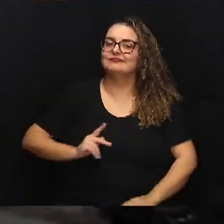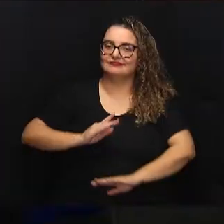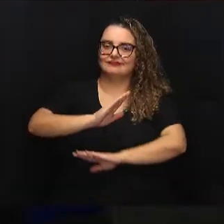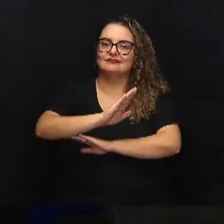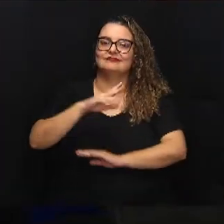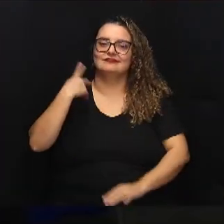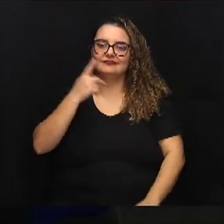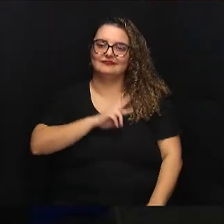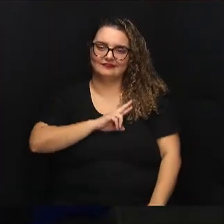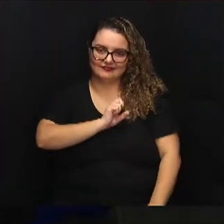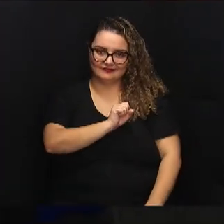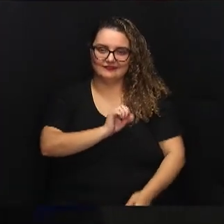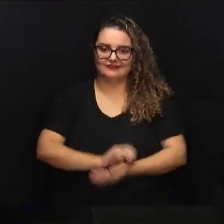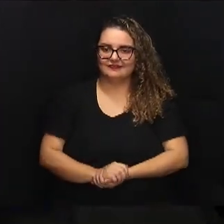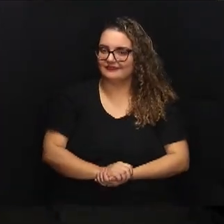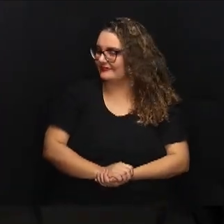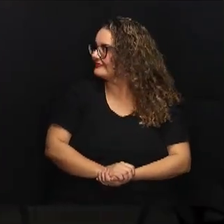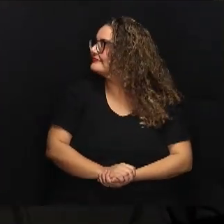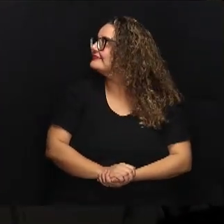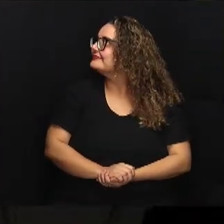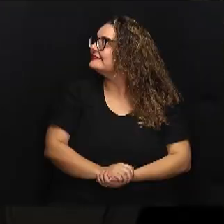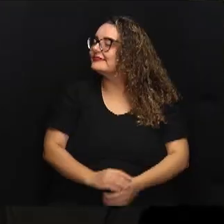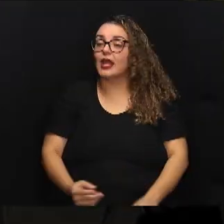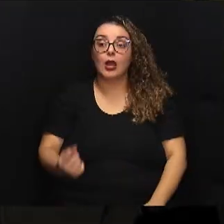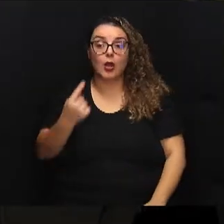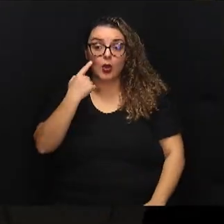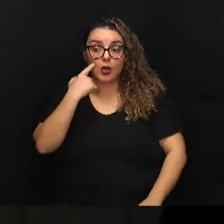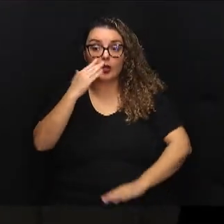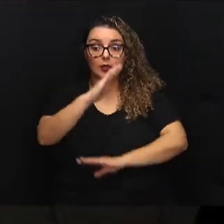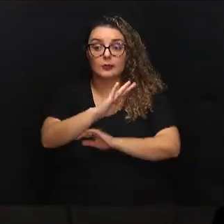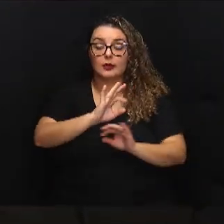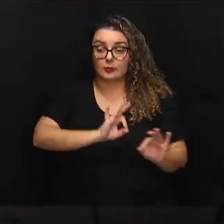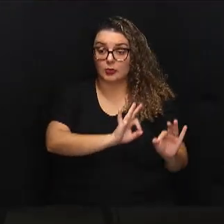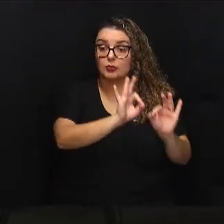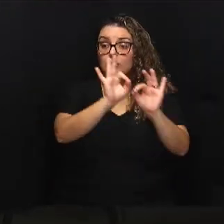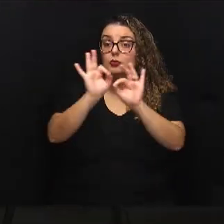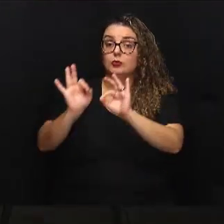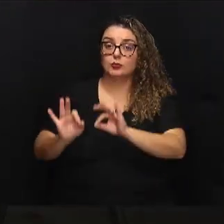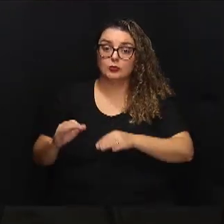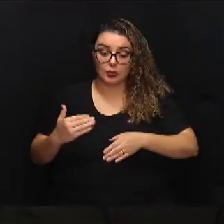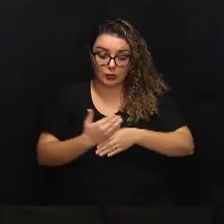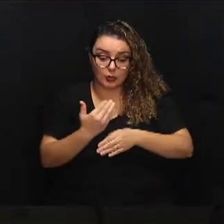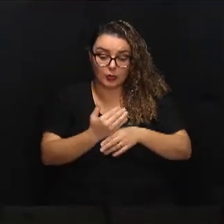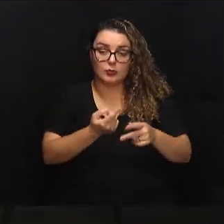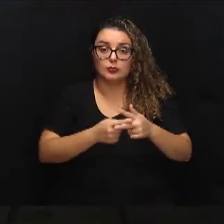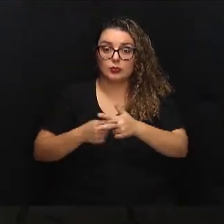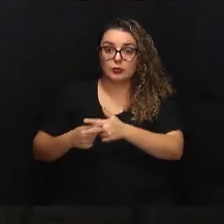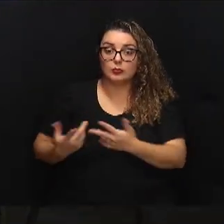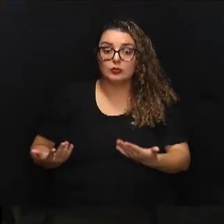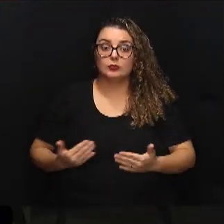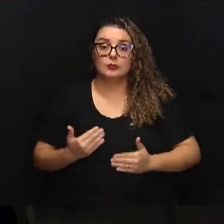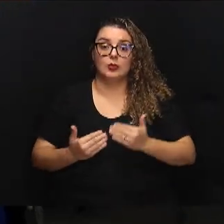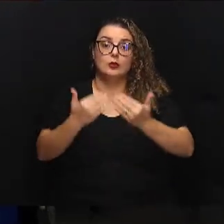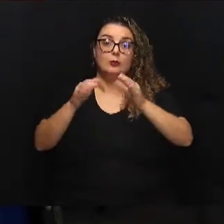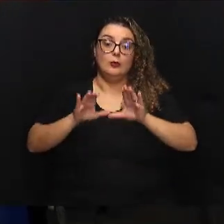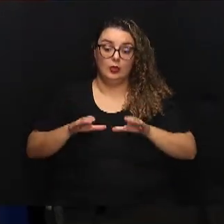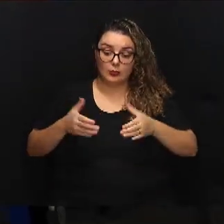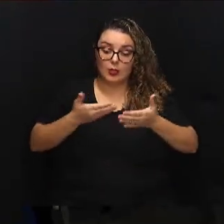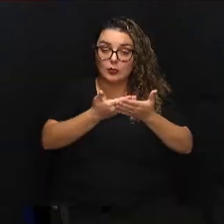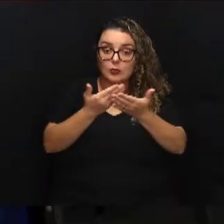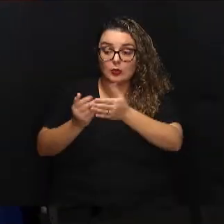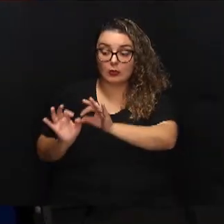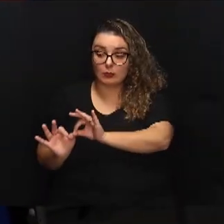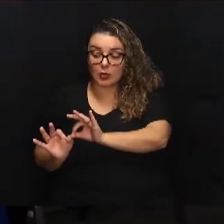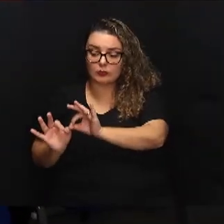Câmara, vereador Luiz Rossini. Olha, a Câmara acompanhou todo o processo de reforma. Nós constituímos uma comissão de estudo para